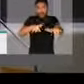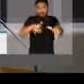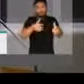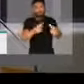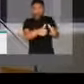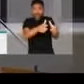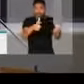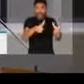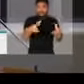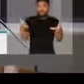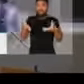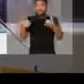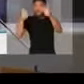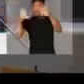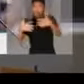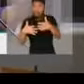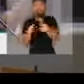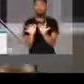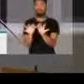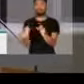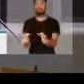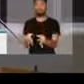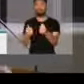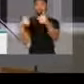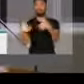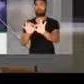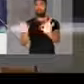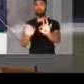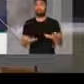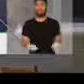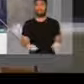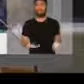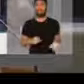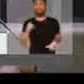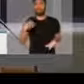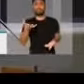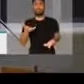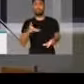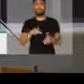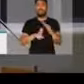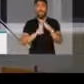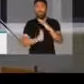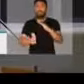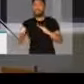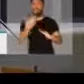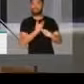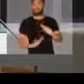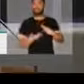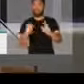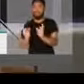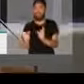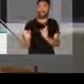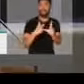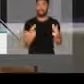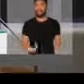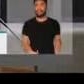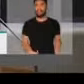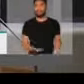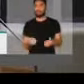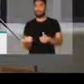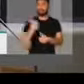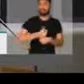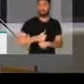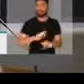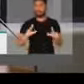nada, diante da sua formação no mercado financeiro, que é privatizar o ensino público brasileiro, o único